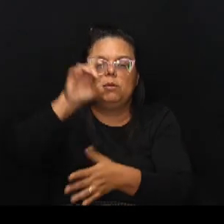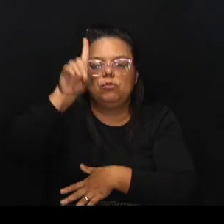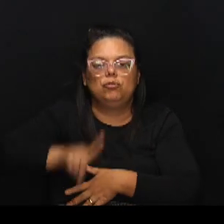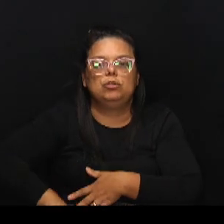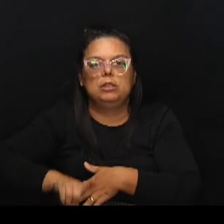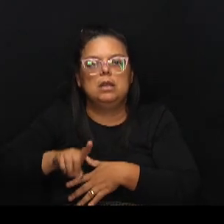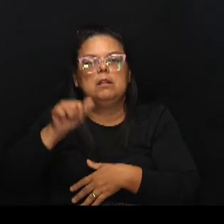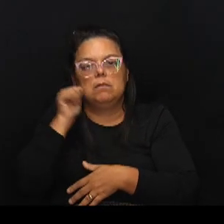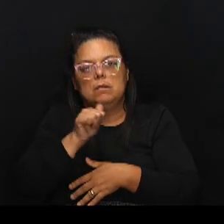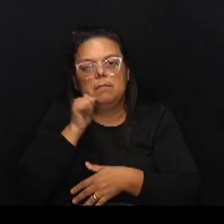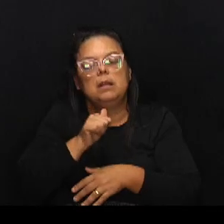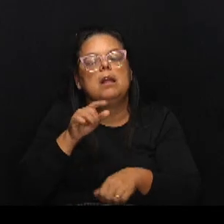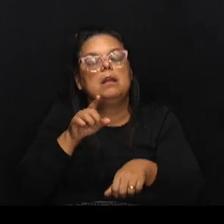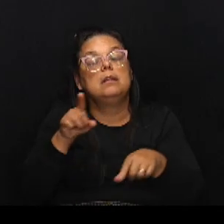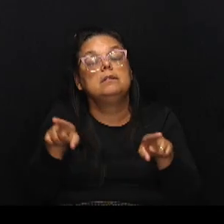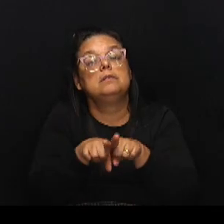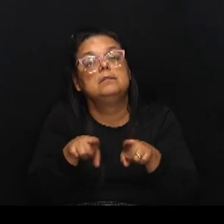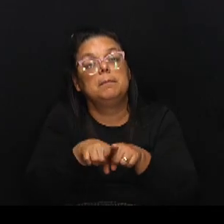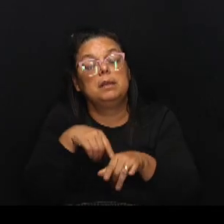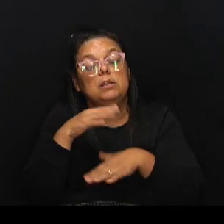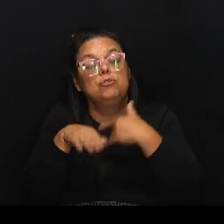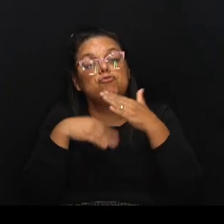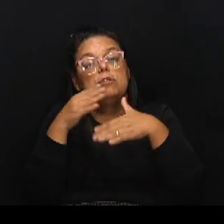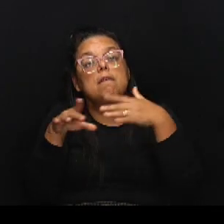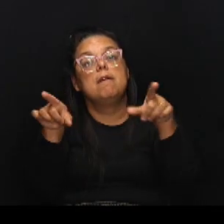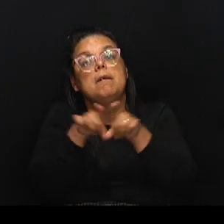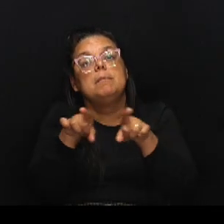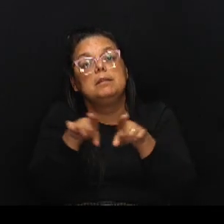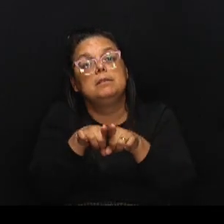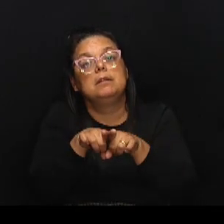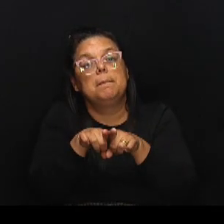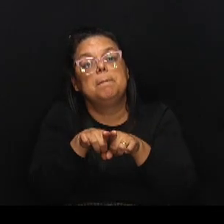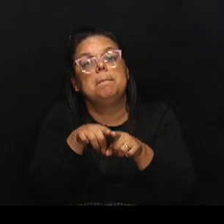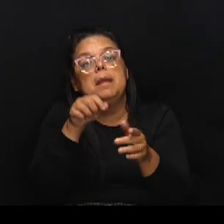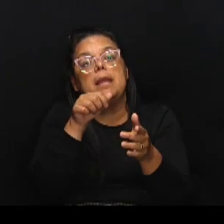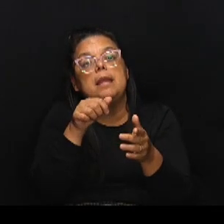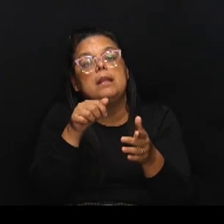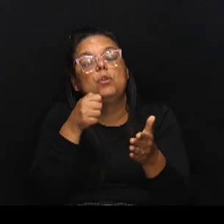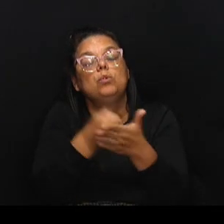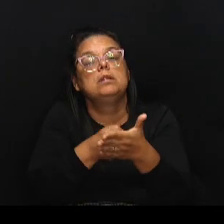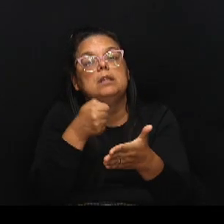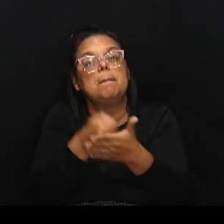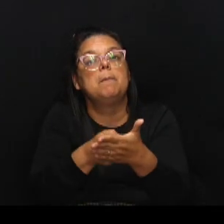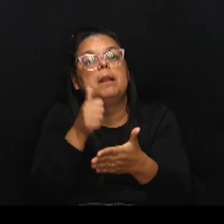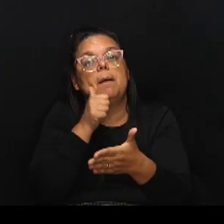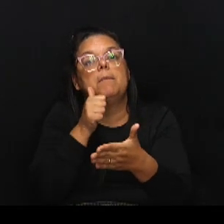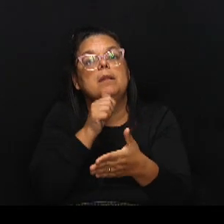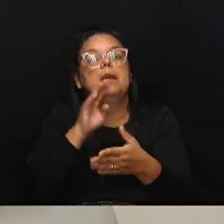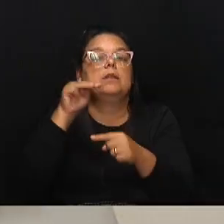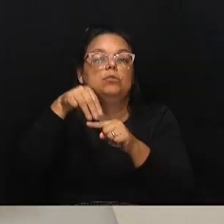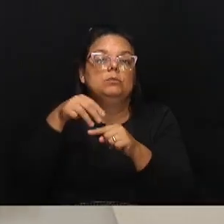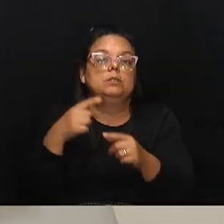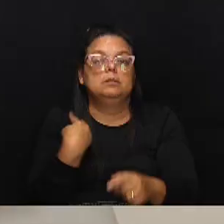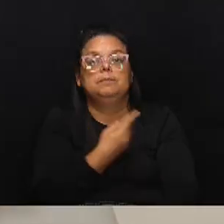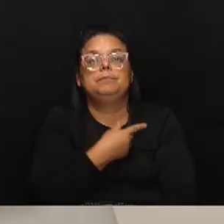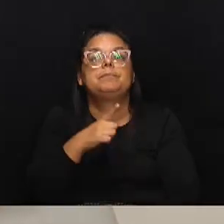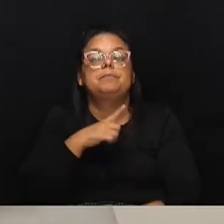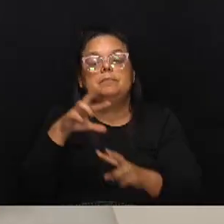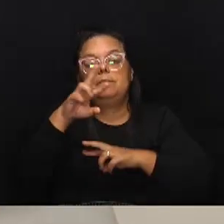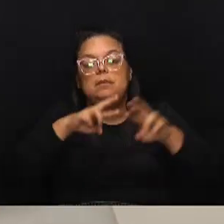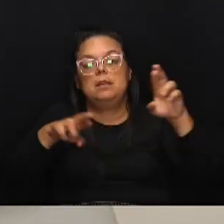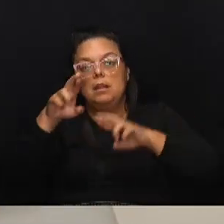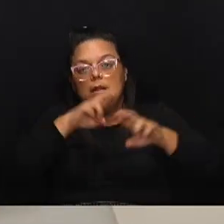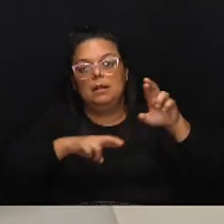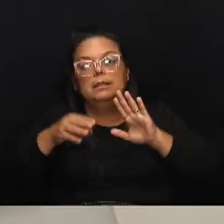Onde a gente desenvolve e também pela luta pelas mulheres no nosso município, né? Onde tem a fiscalização